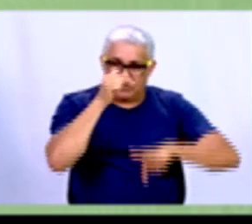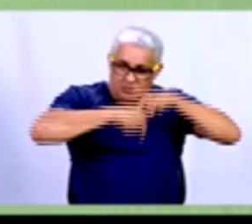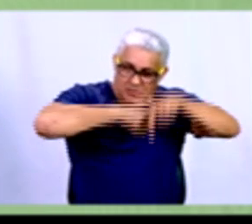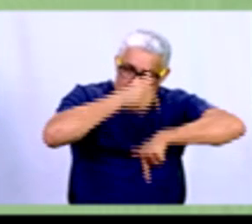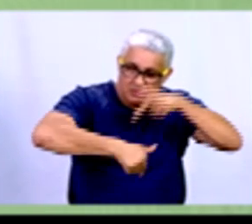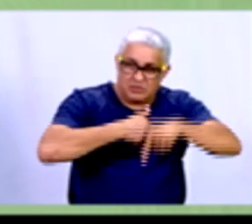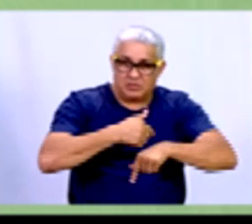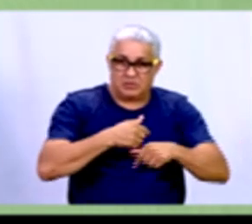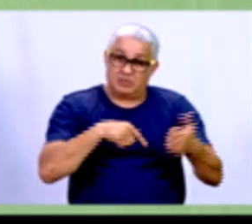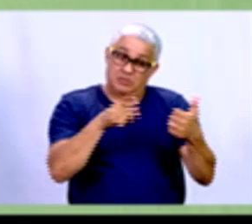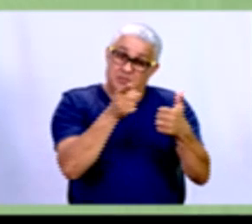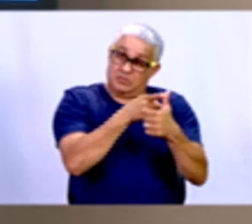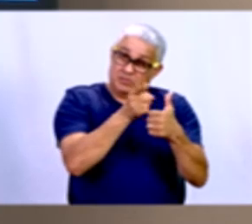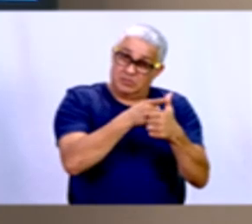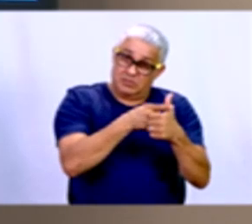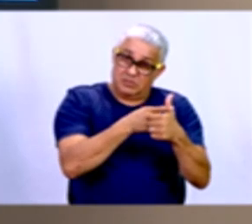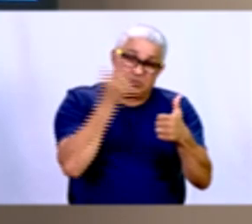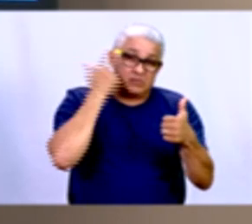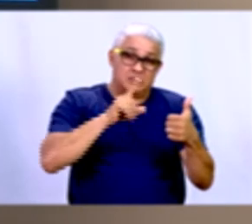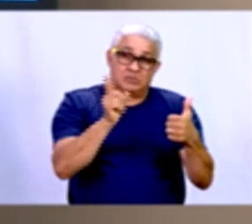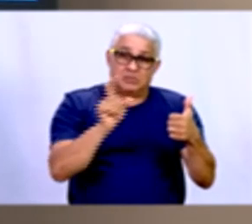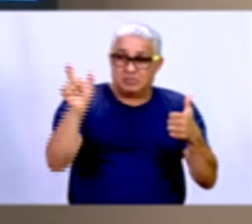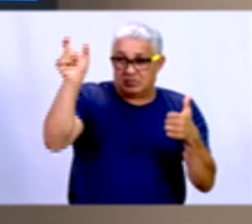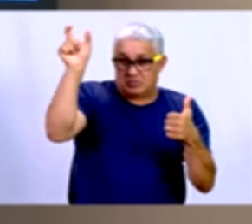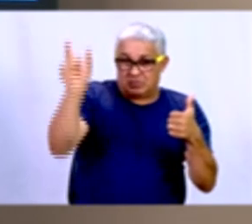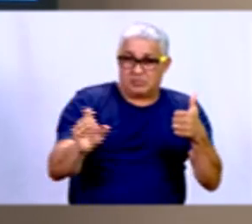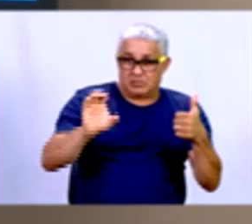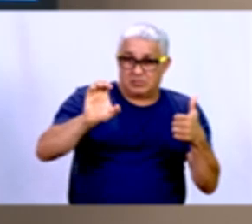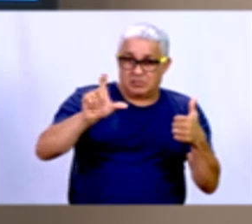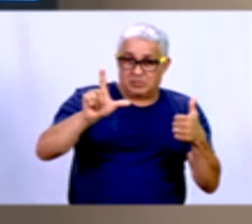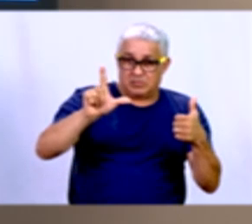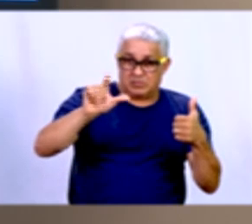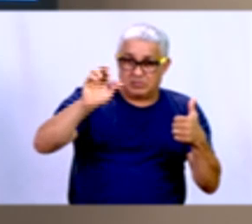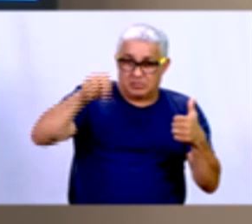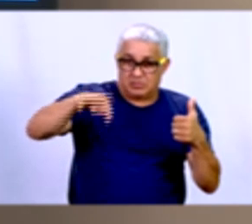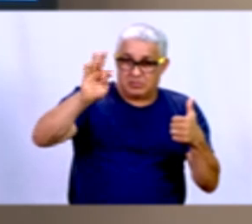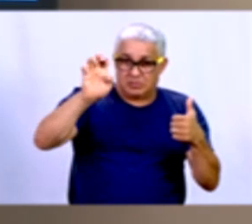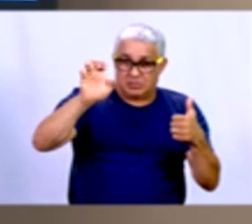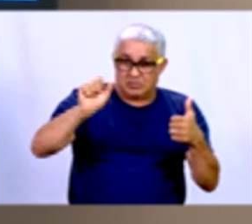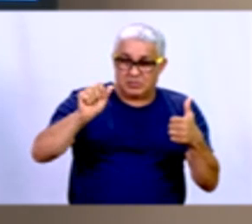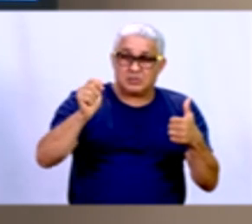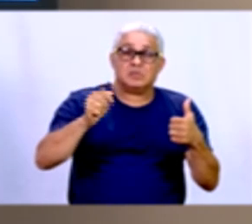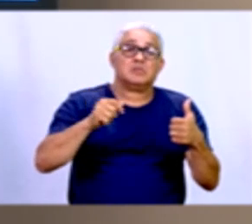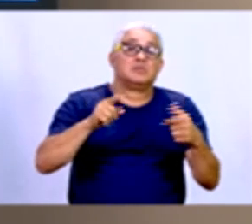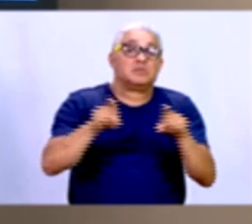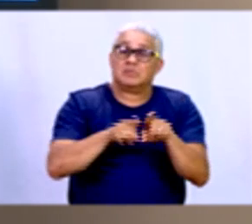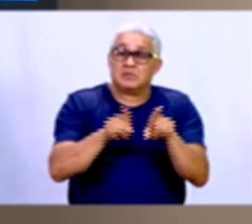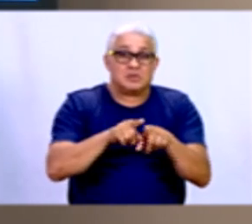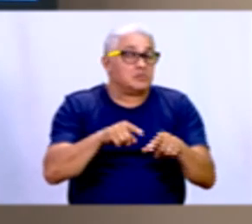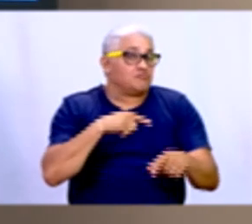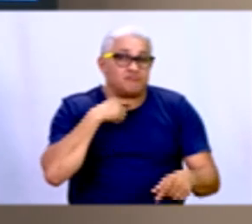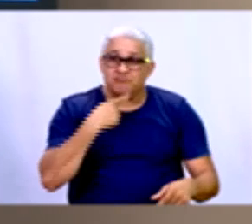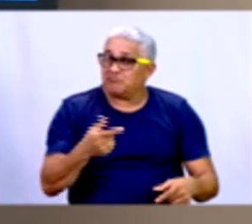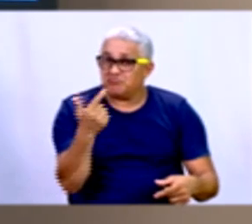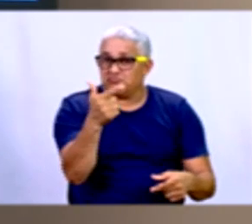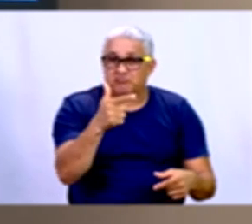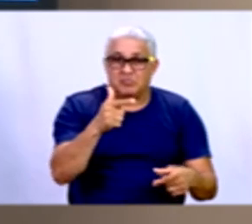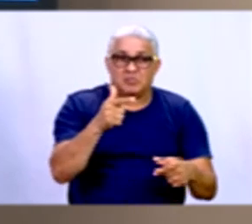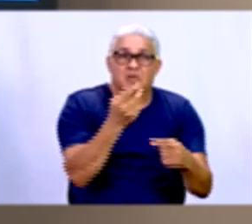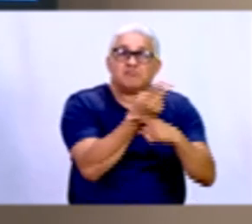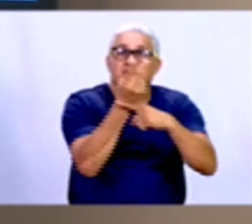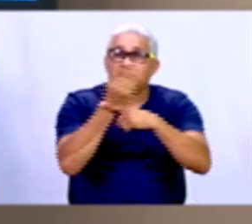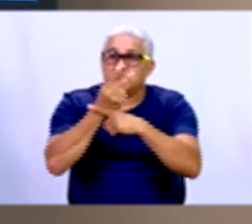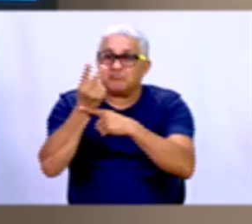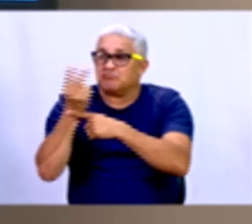gente não consegue mais clientes para desenvolver novos sistemas, e esse nosso cliente vai sair falando mal do nosso sistema,